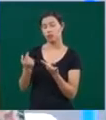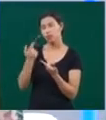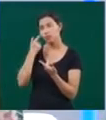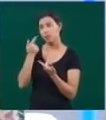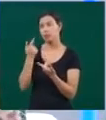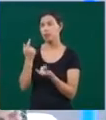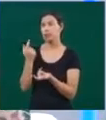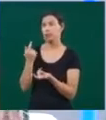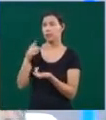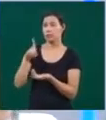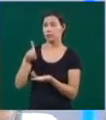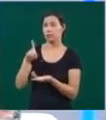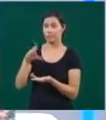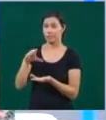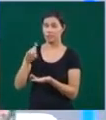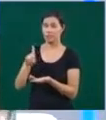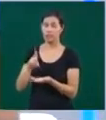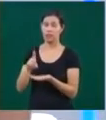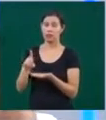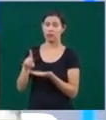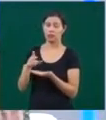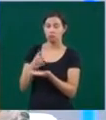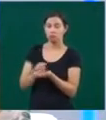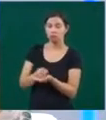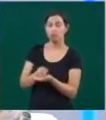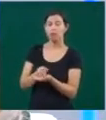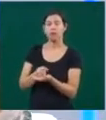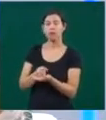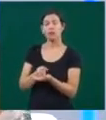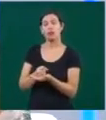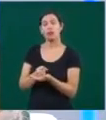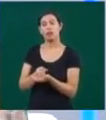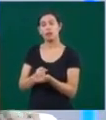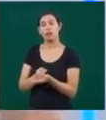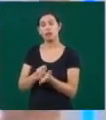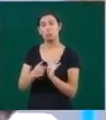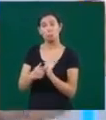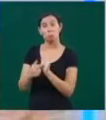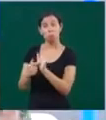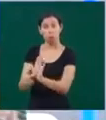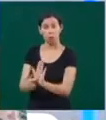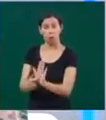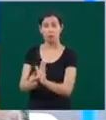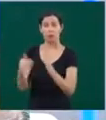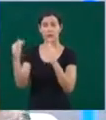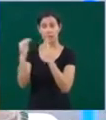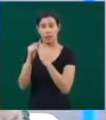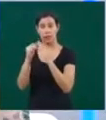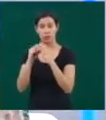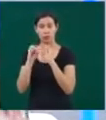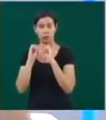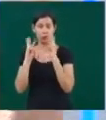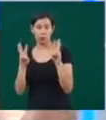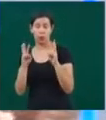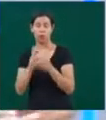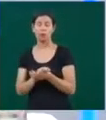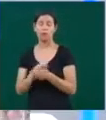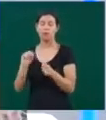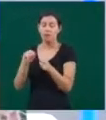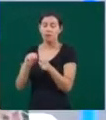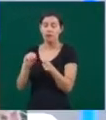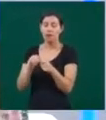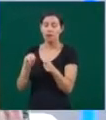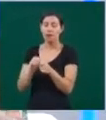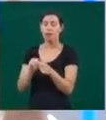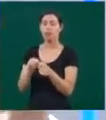próximas dele consegue levantar tudo gravar o cd por si só ele mesmo divulgou ele mesmo o evento ele mesmo na casa de show ele mesmo faz o